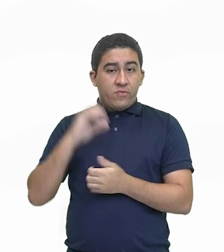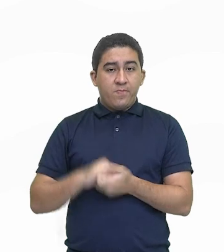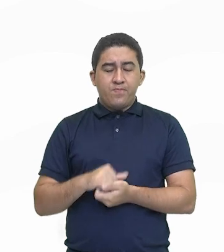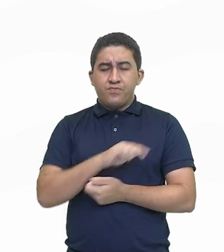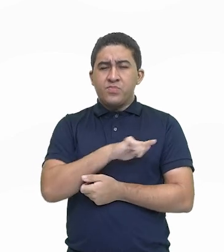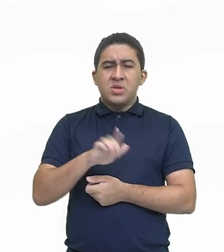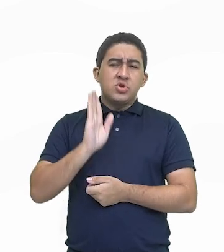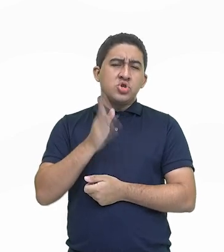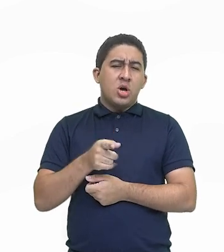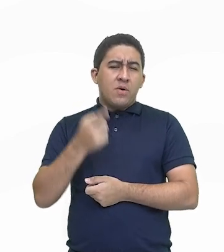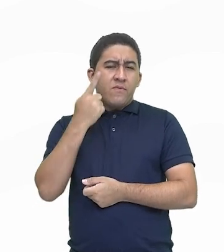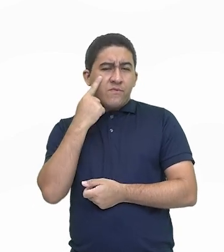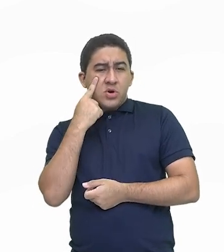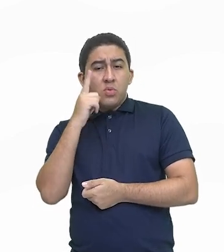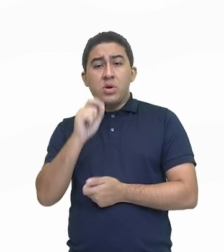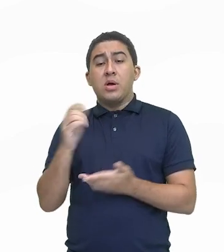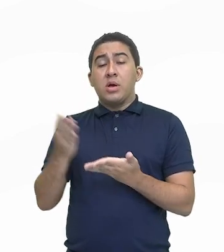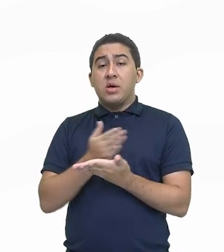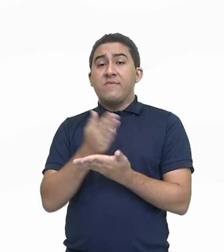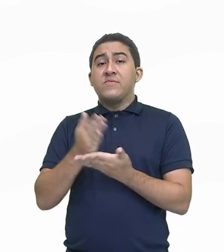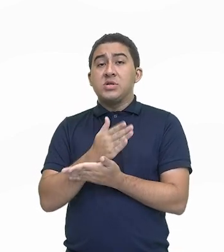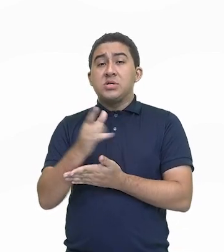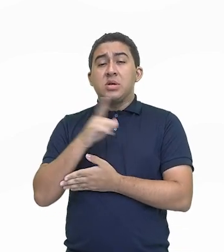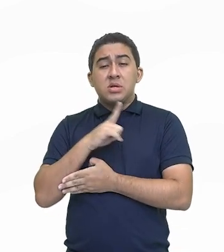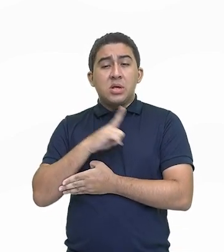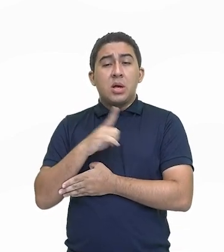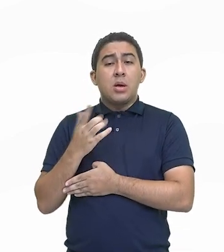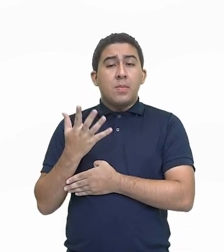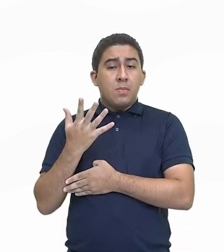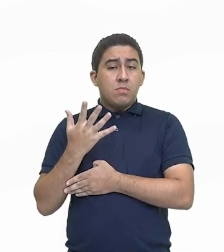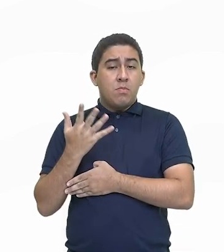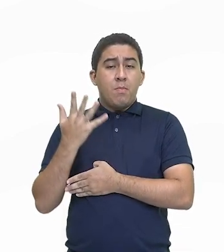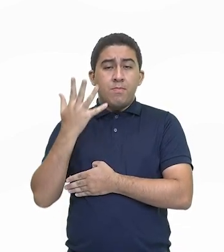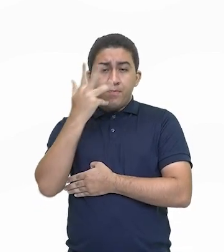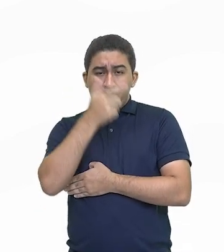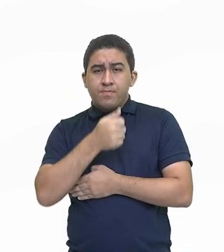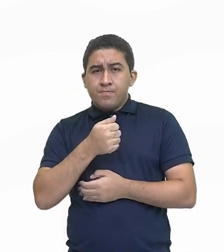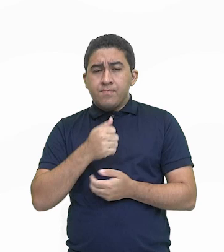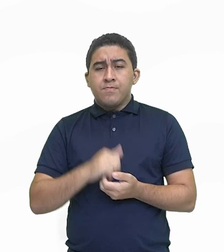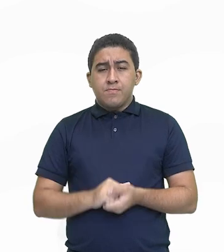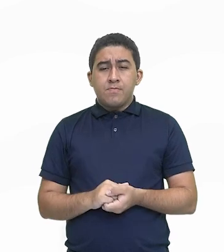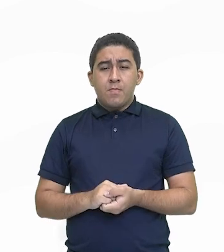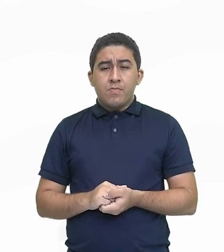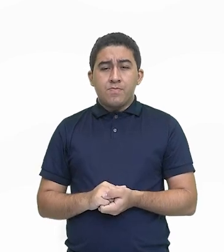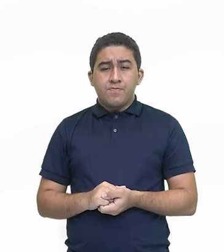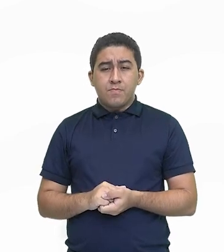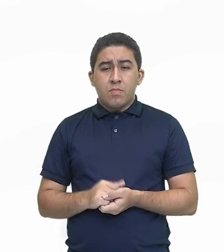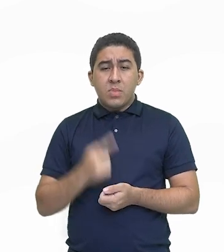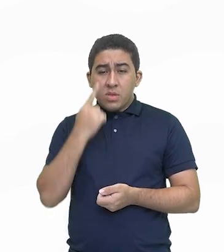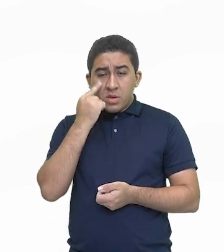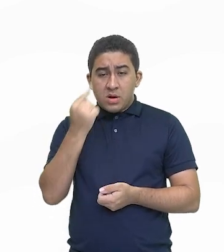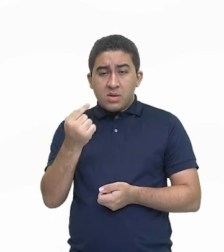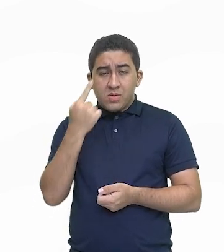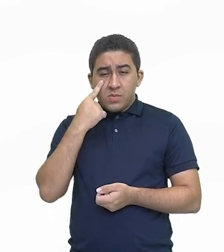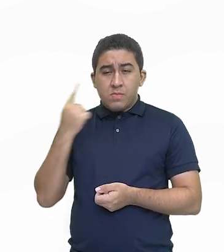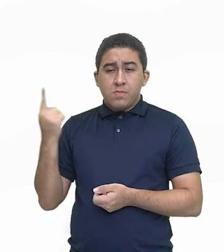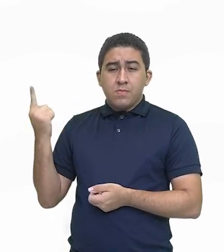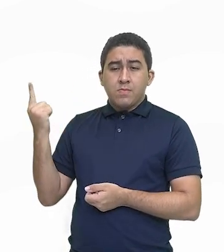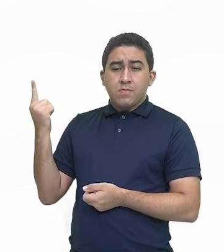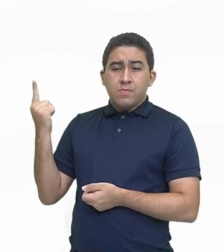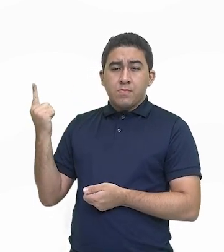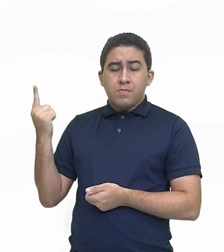viram ali aquelas revistas super interessantes, ou outras revistas científicas